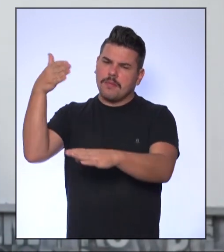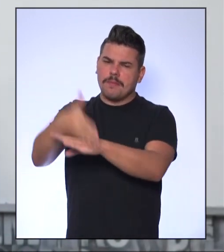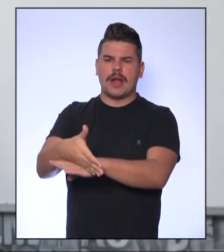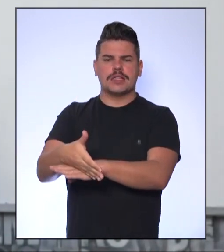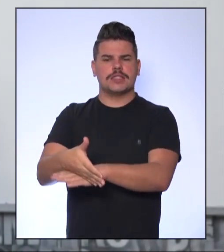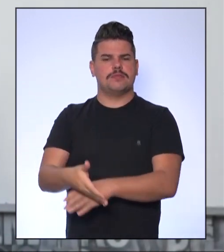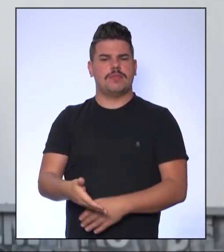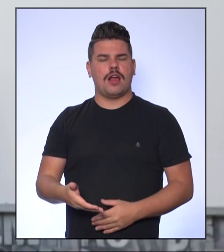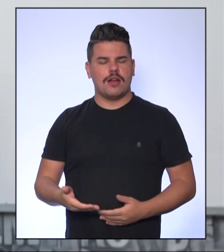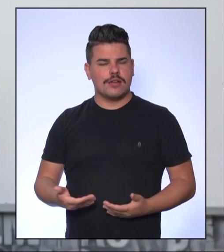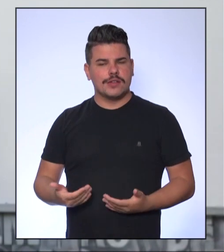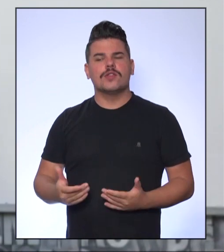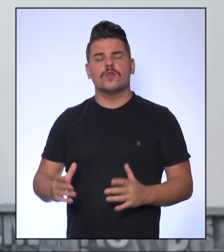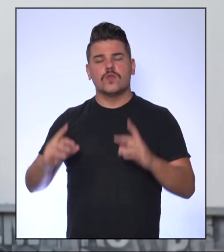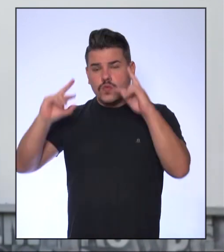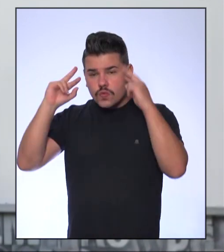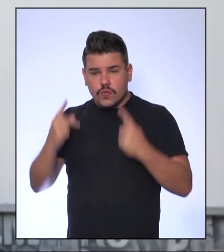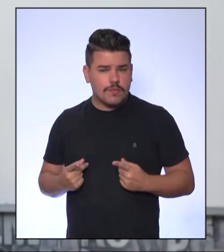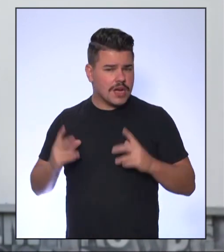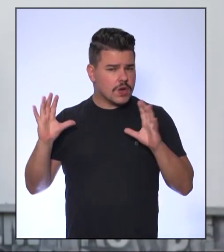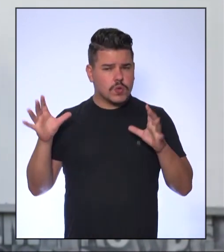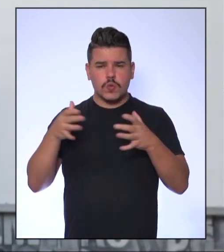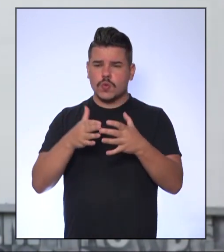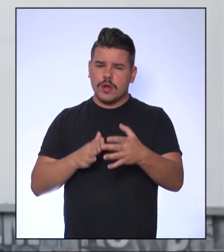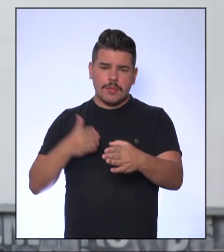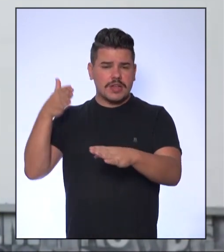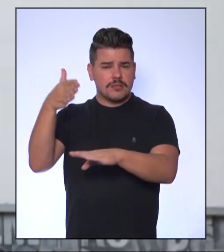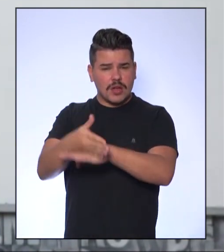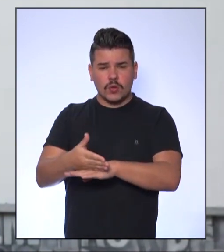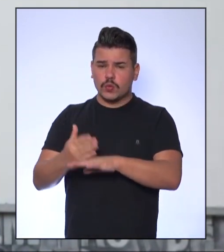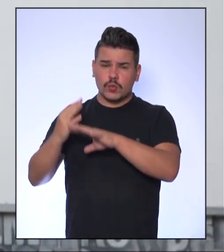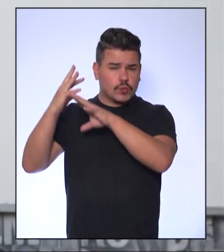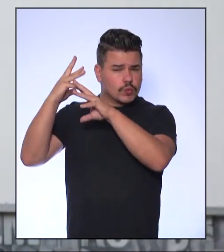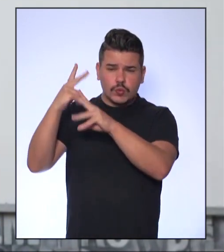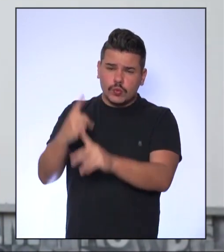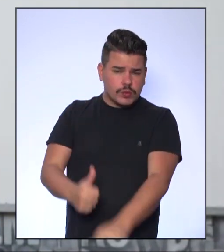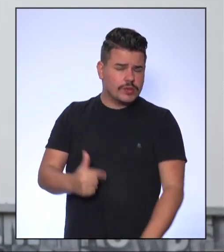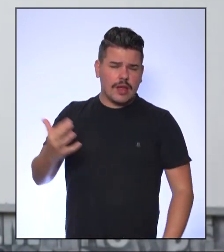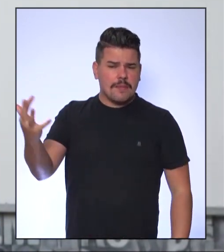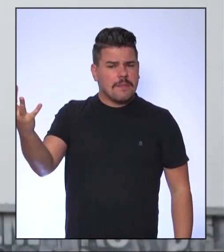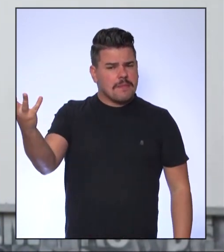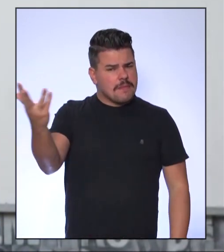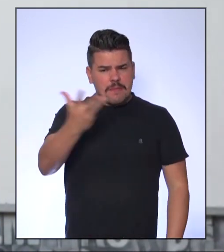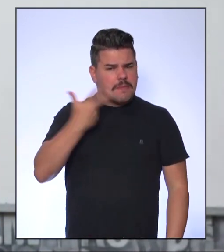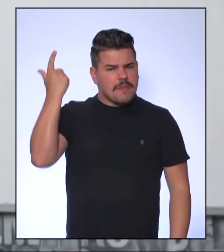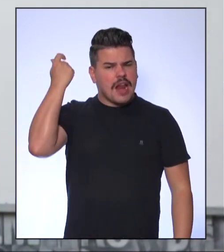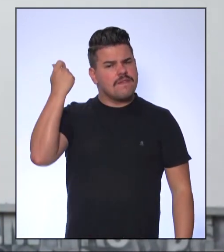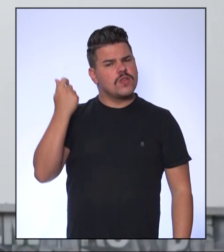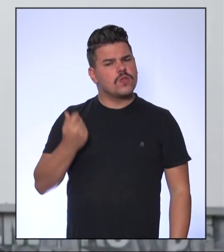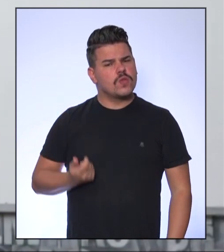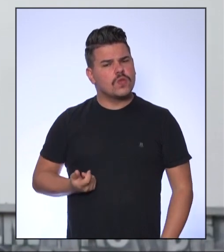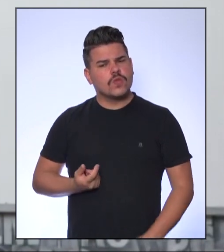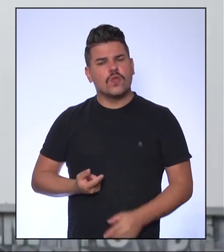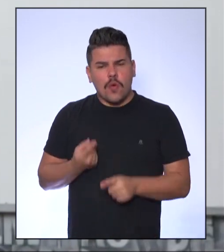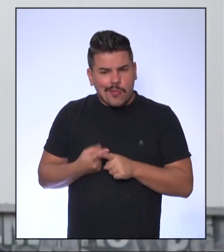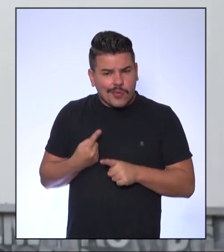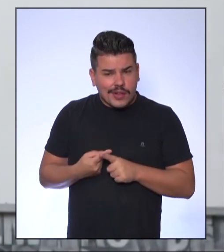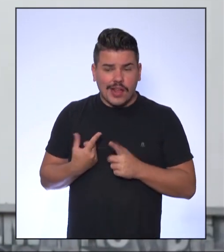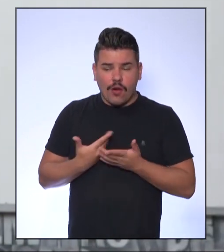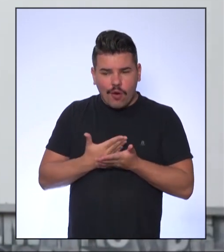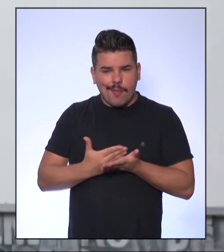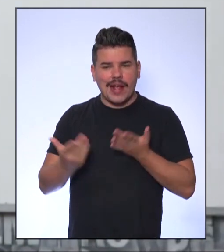participação. E isso aqui é sensacional. Nós começamos a dar à